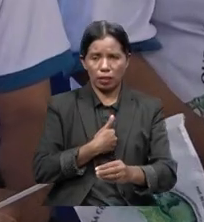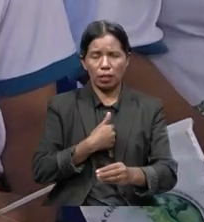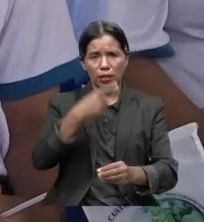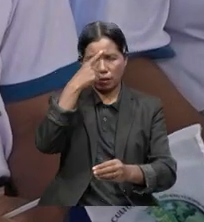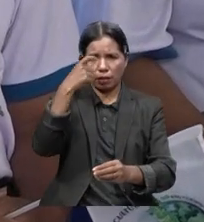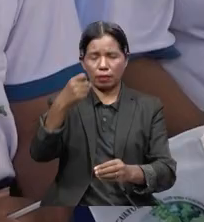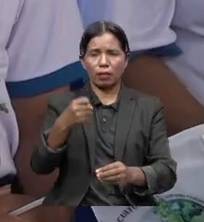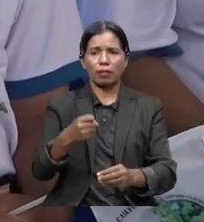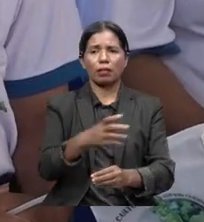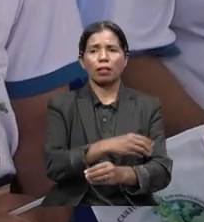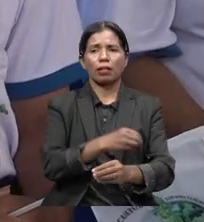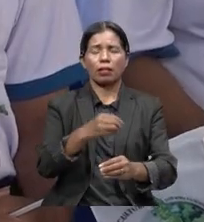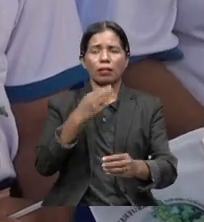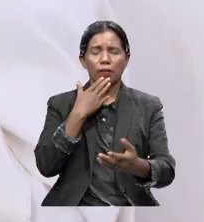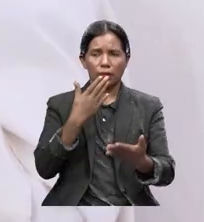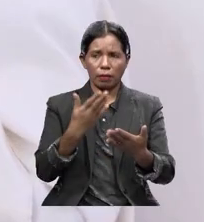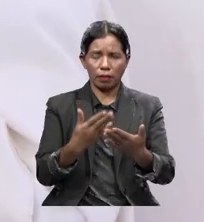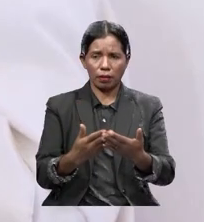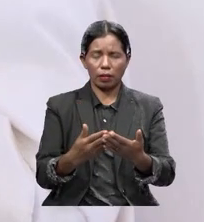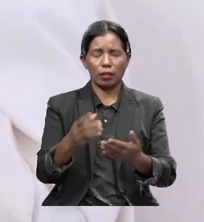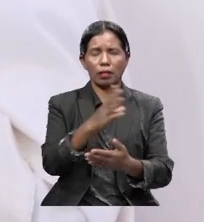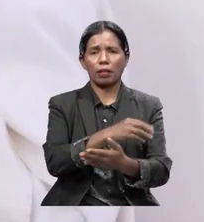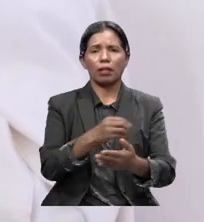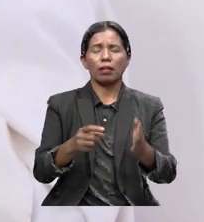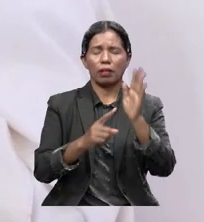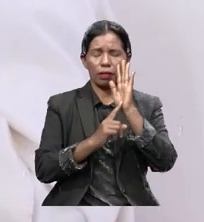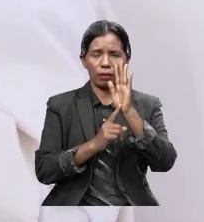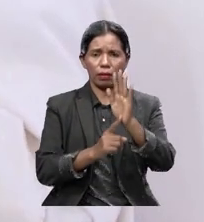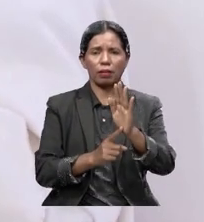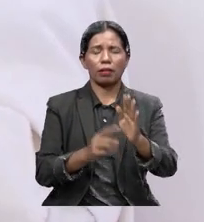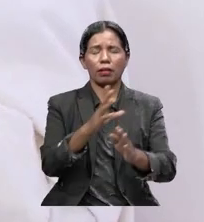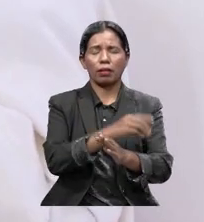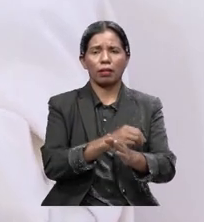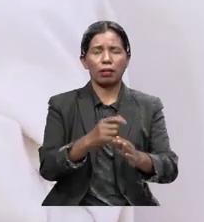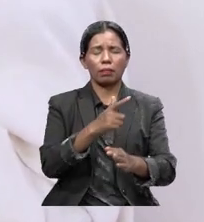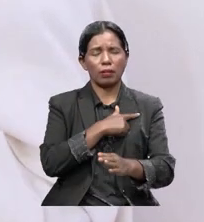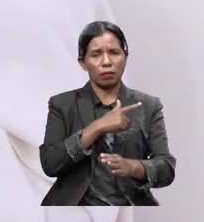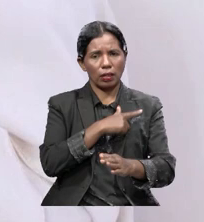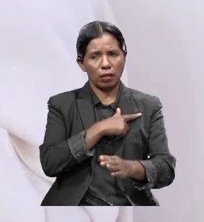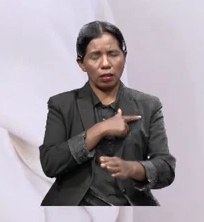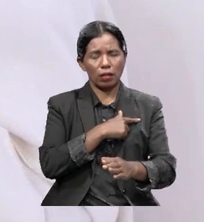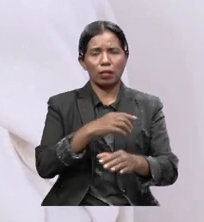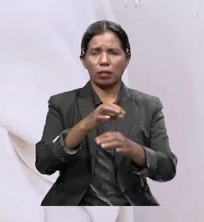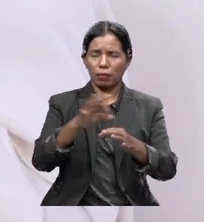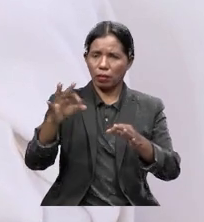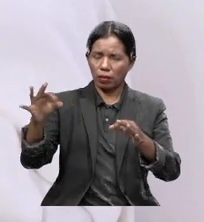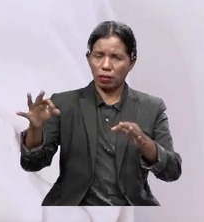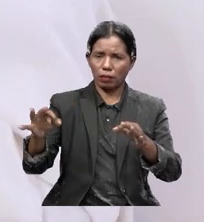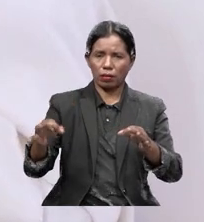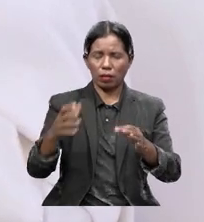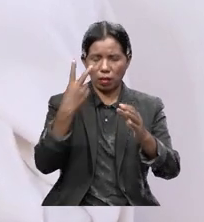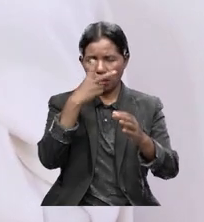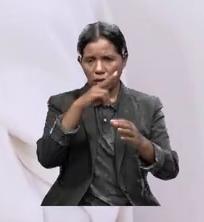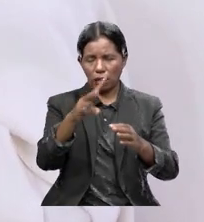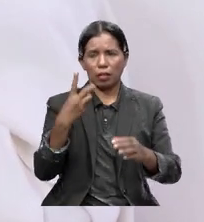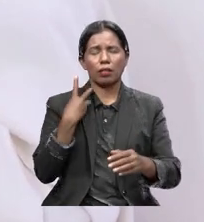tamba, mediocridade, cativeza, barupten, calarang maliring, espiritual, afuhu,